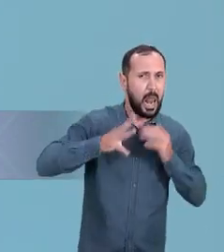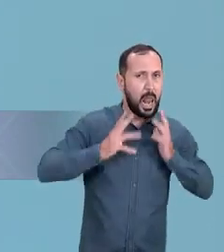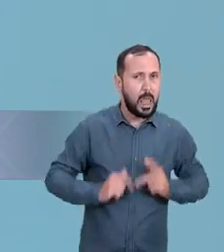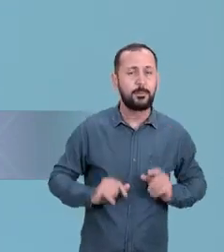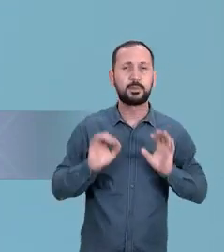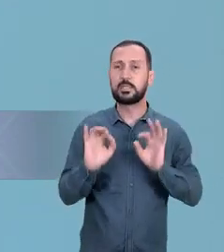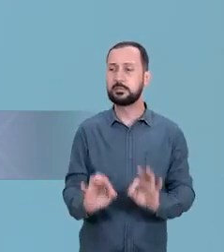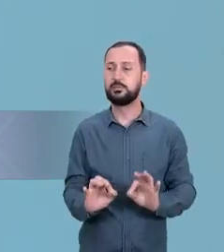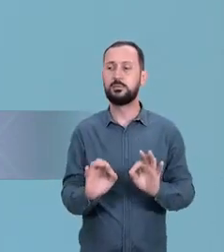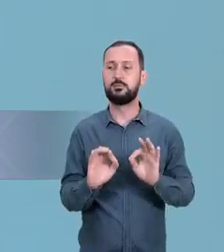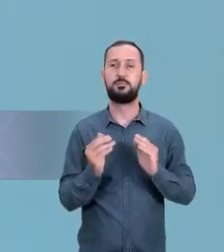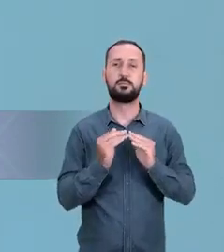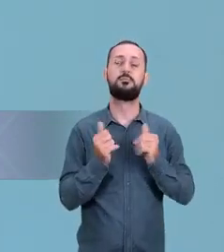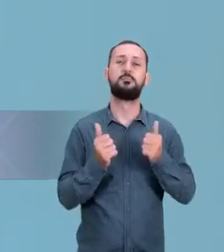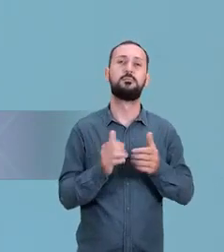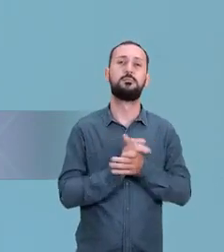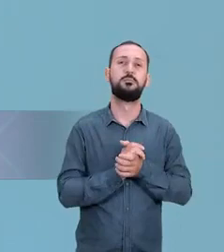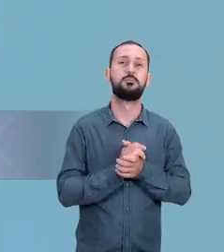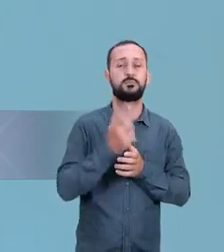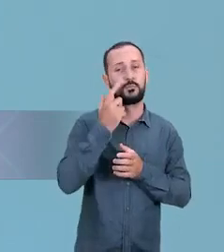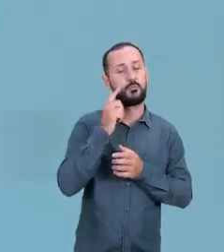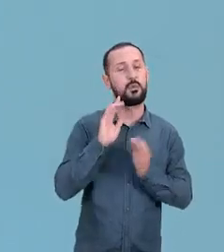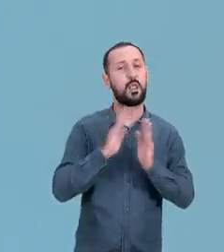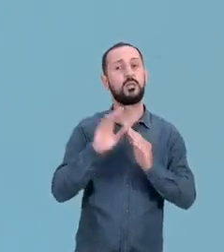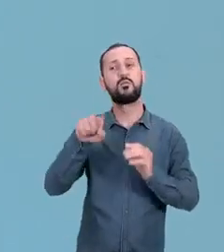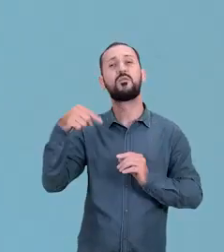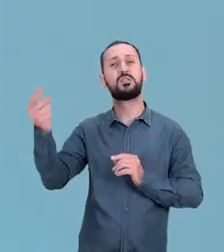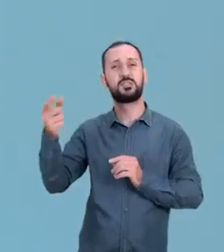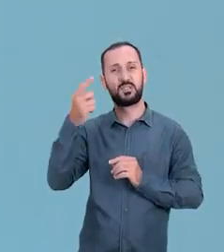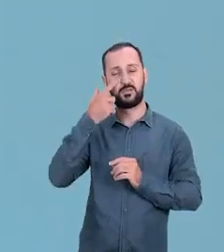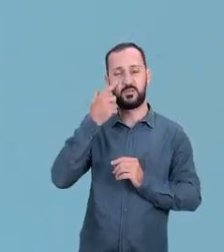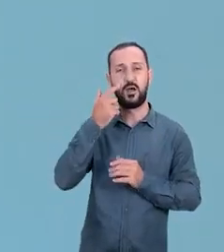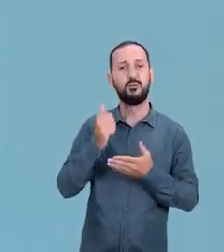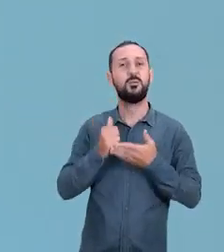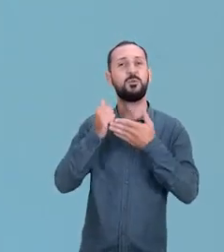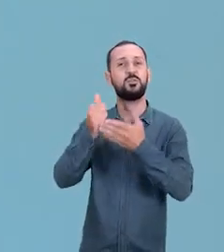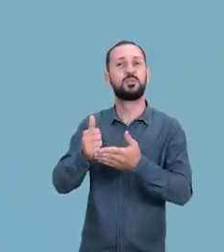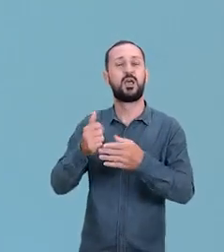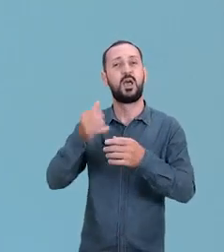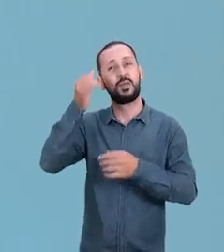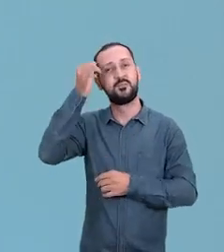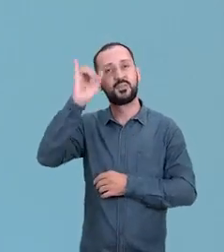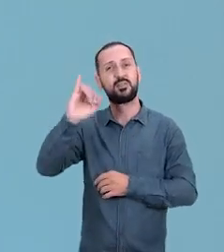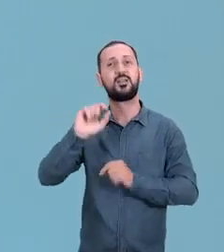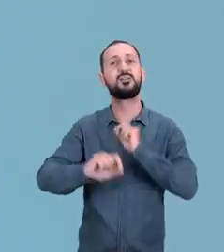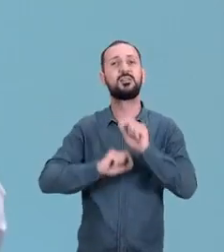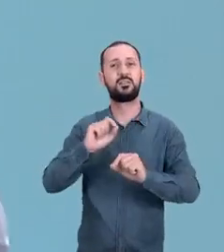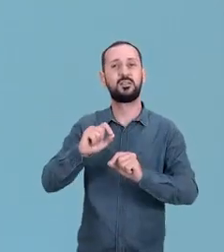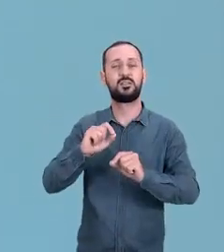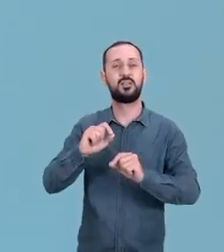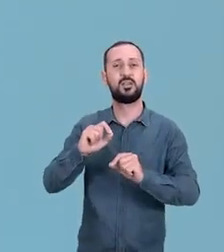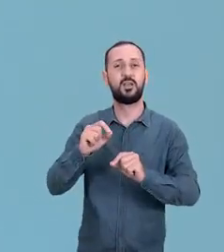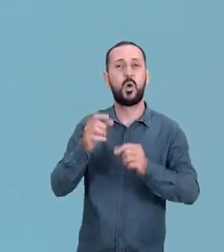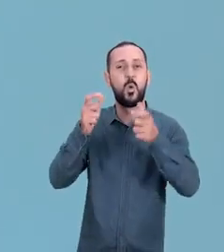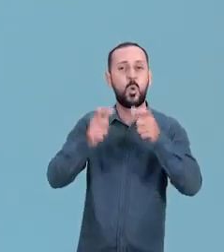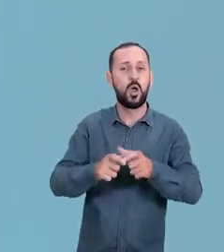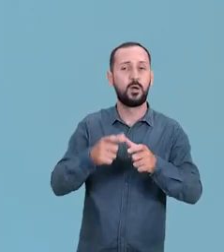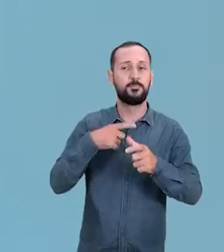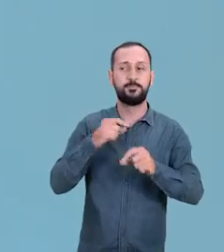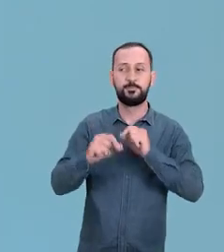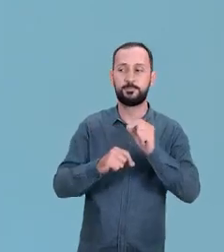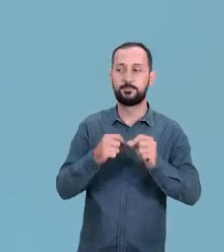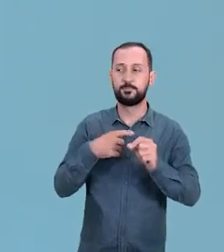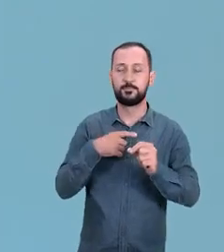direitinho? Está limpo. Então, vamos ver o do vizinho, vamos ajudar a evitar que as fontes de